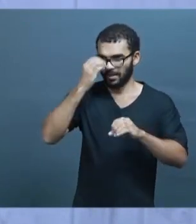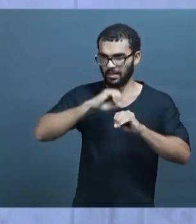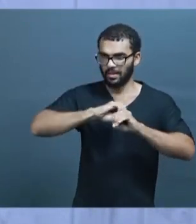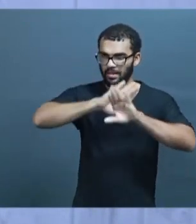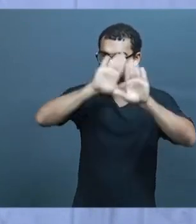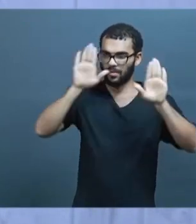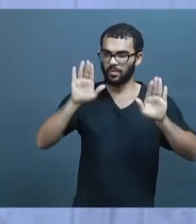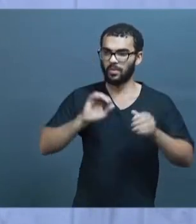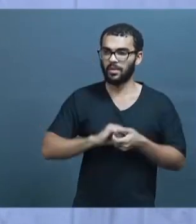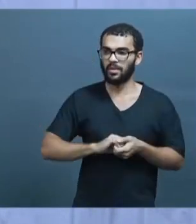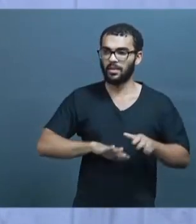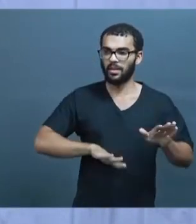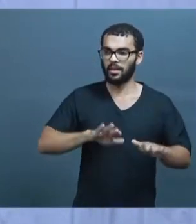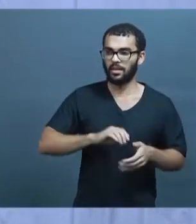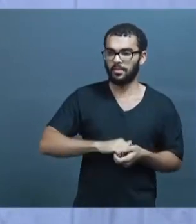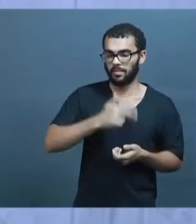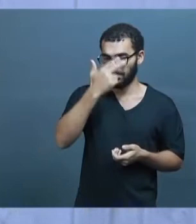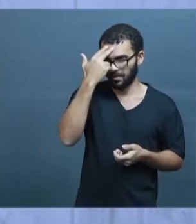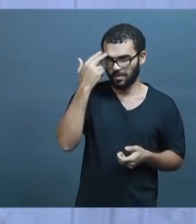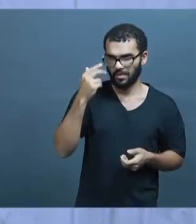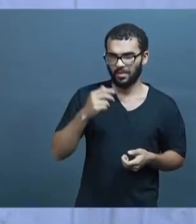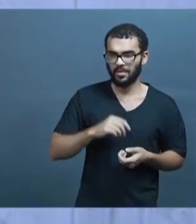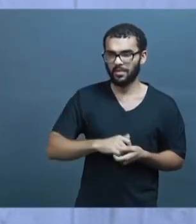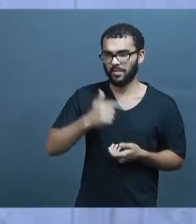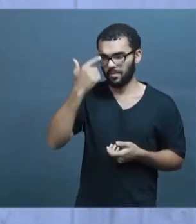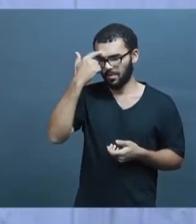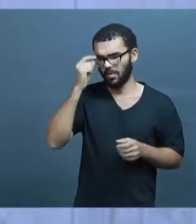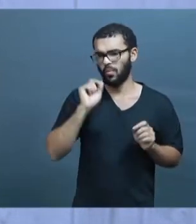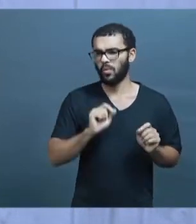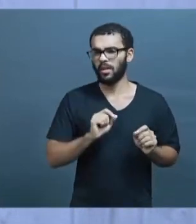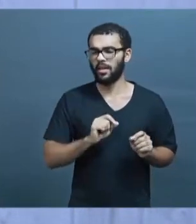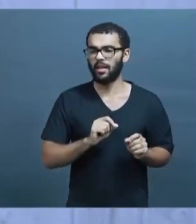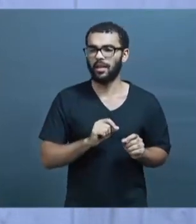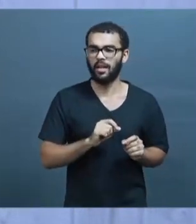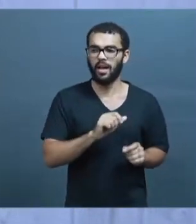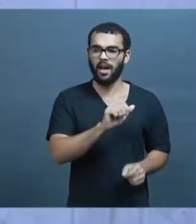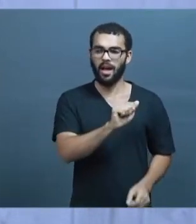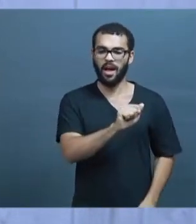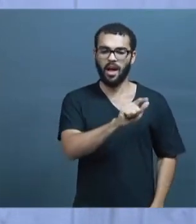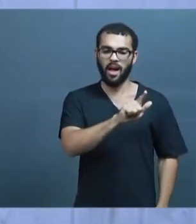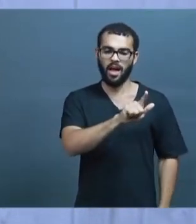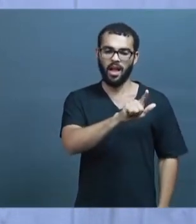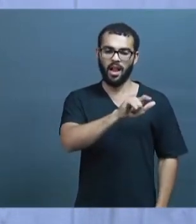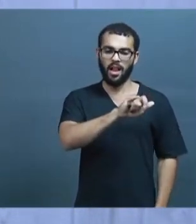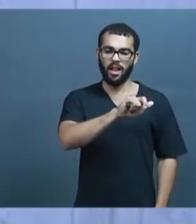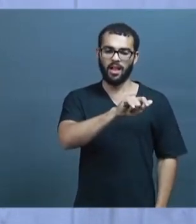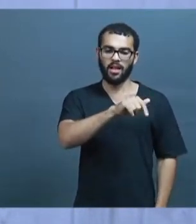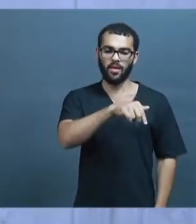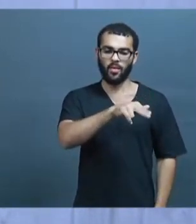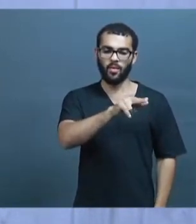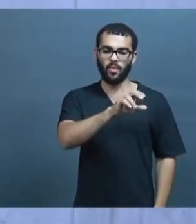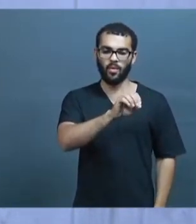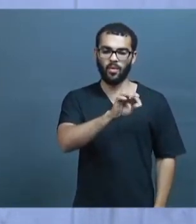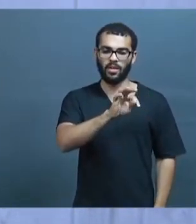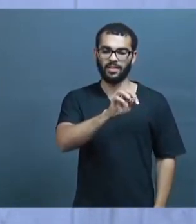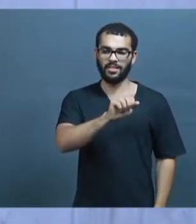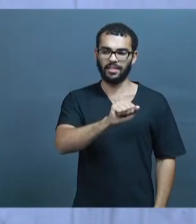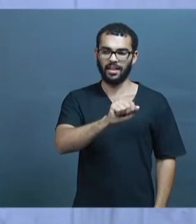muito a alíquota nominal com a alíquota efetiva. Por exemplo, fala-se aqui numa alíquota de, por